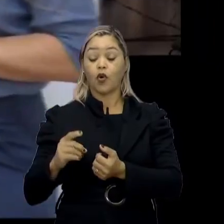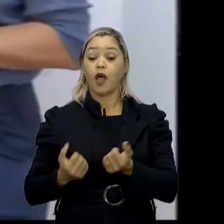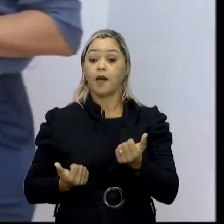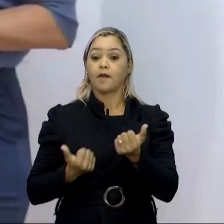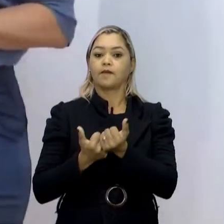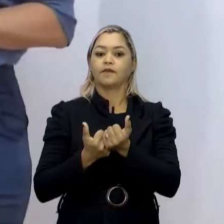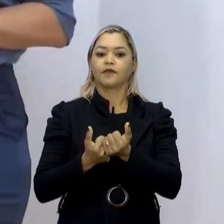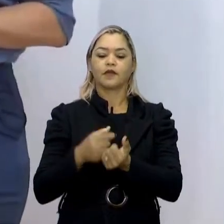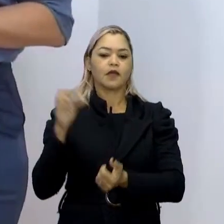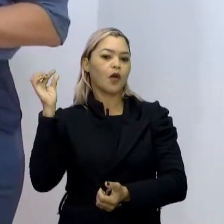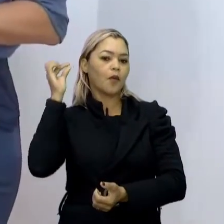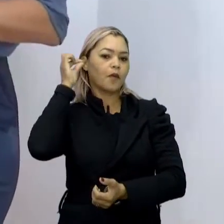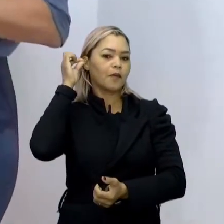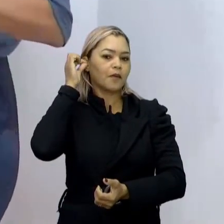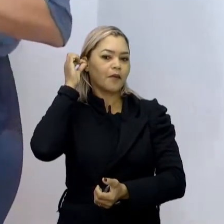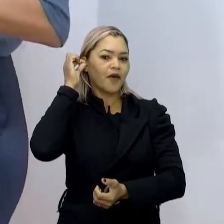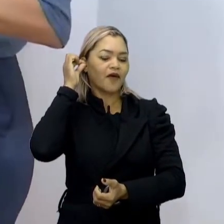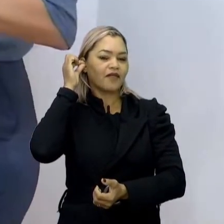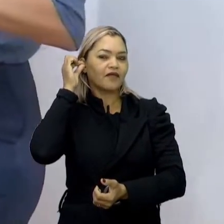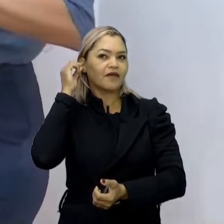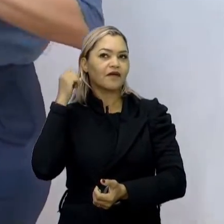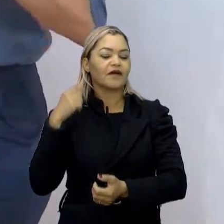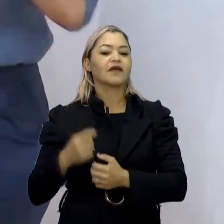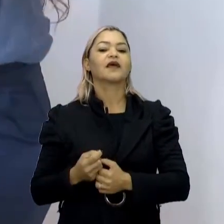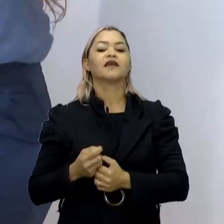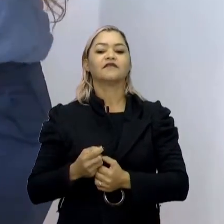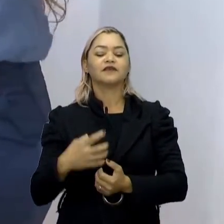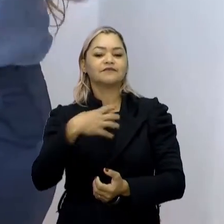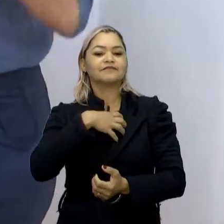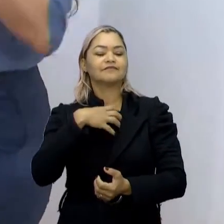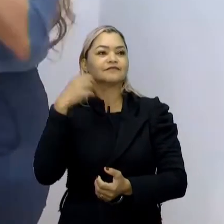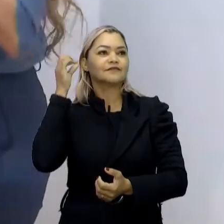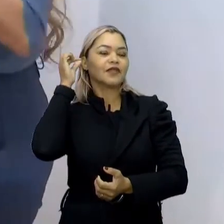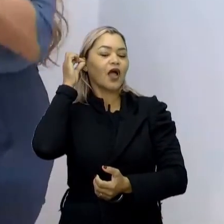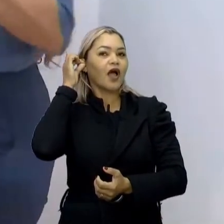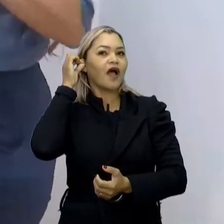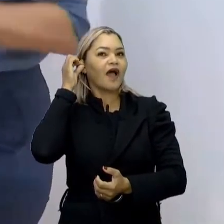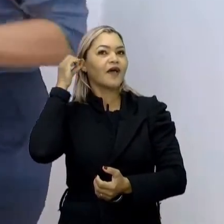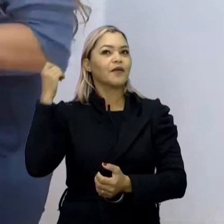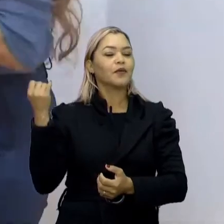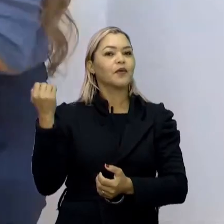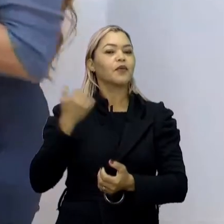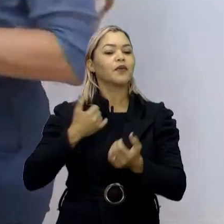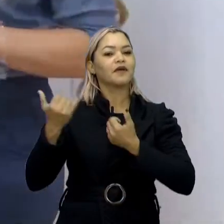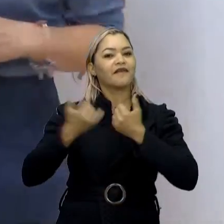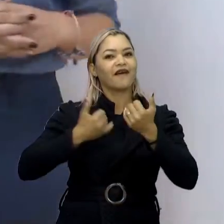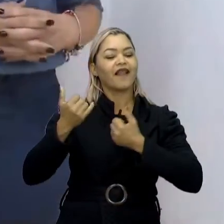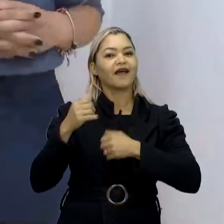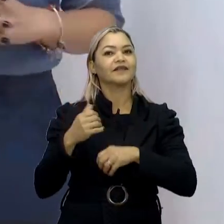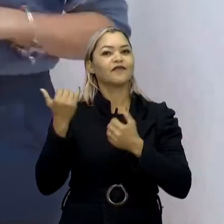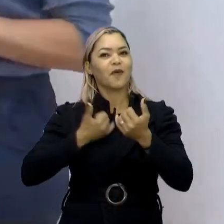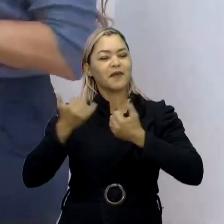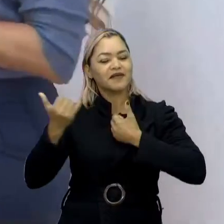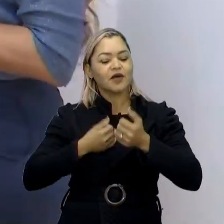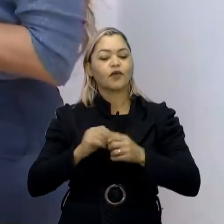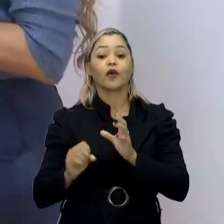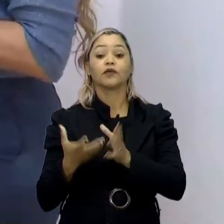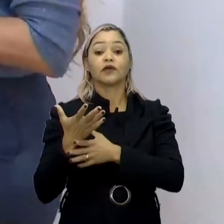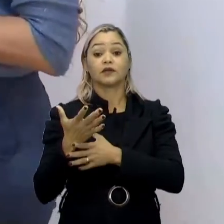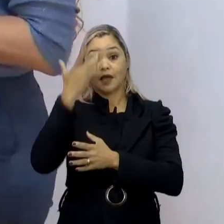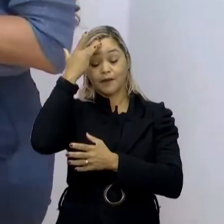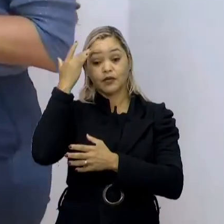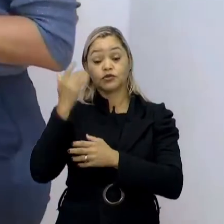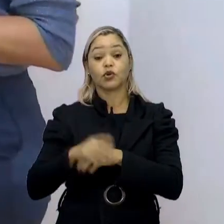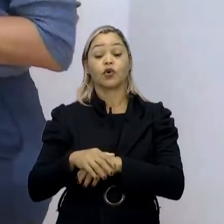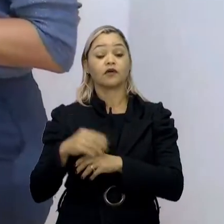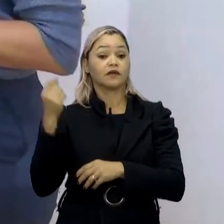é o ponto. Ah, que às vezes nós ouvimos, cadê meu ponto? Meu ponto vai falar comigo. Aí. O que acontece? Essa pessoa que a